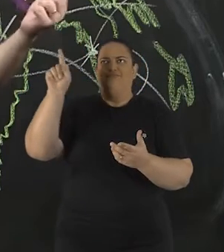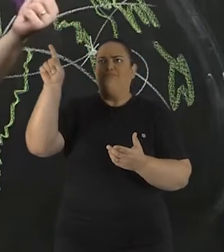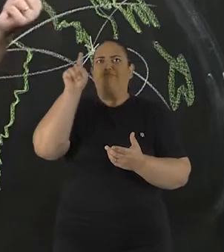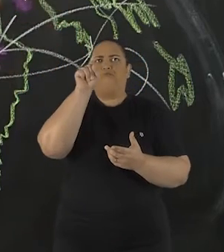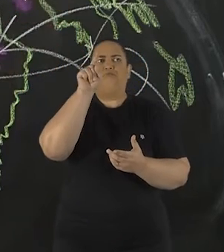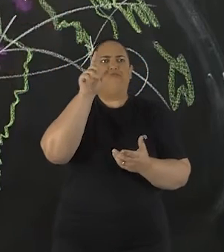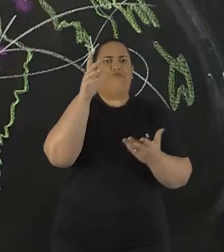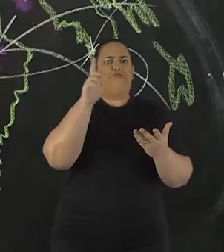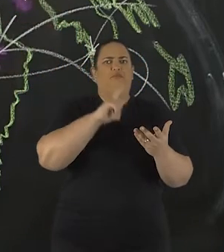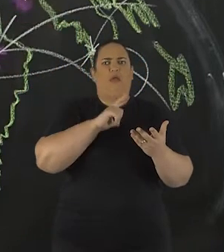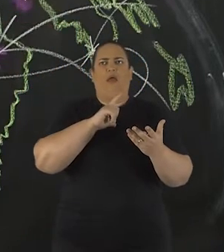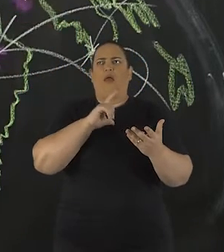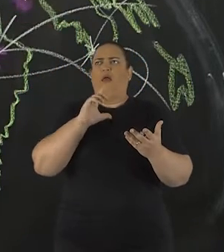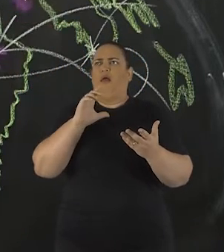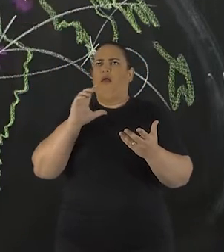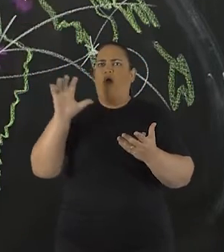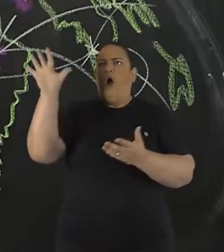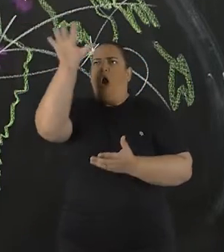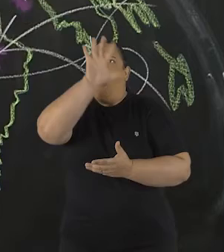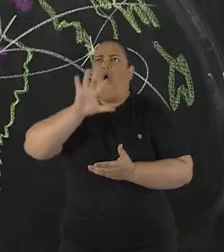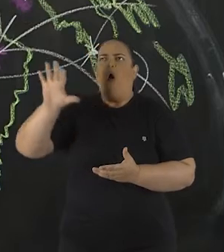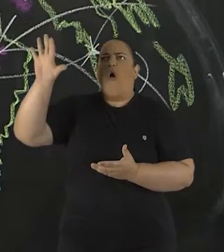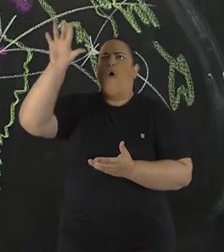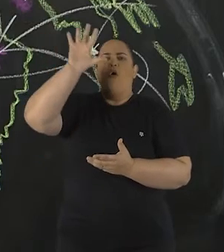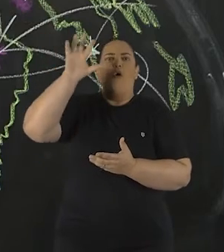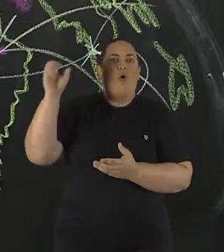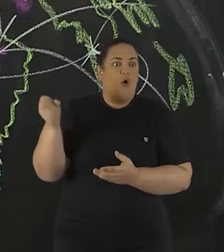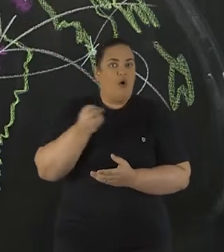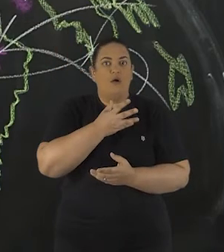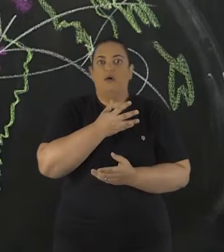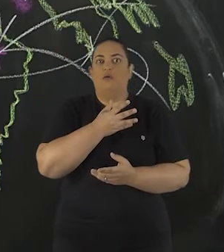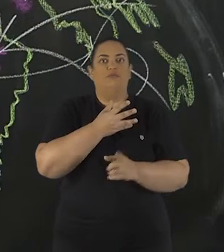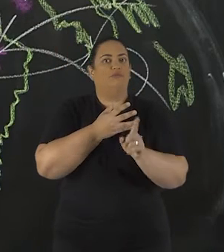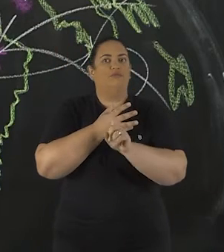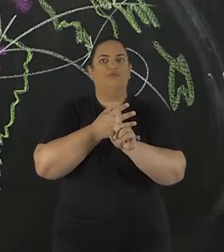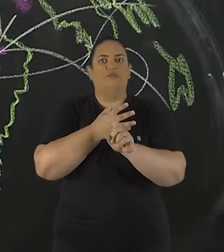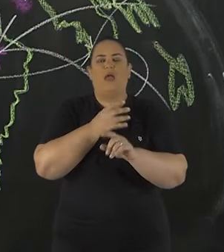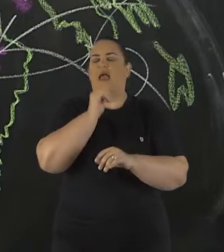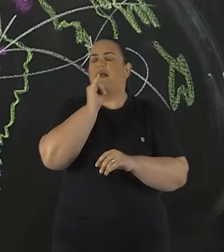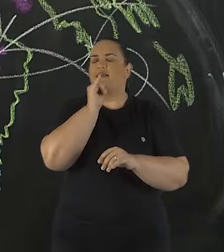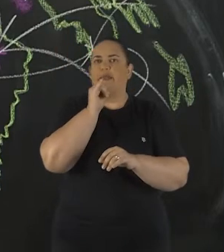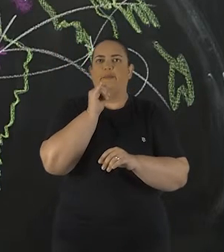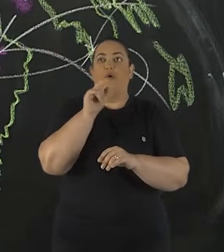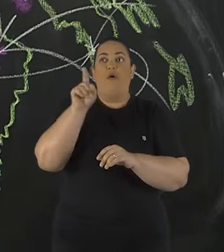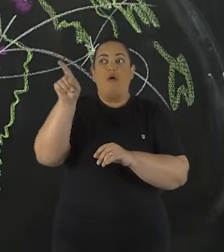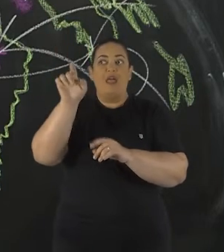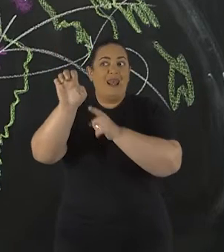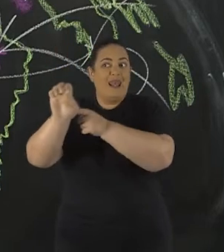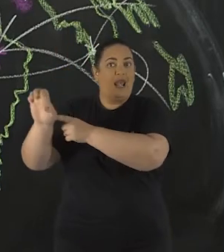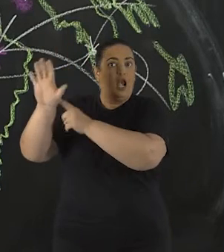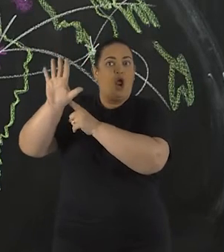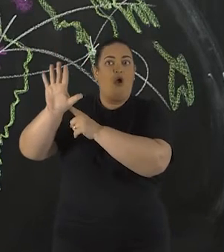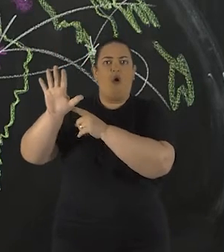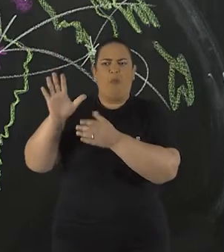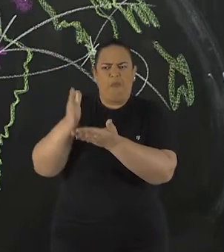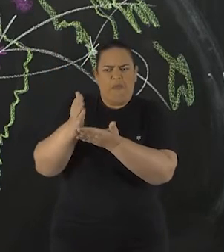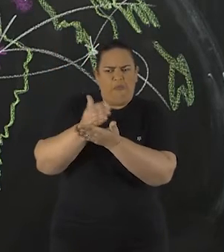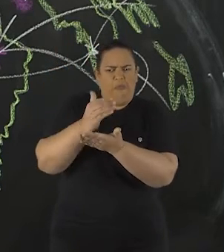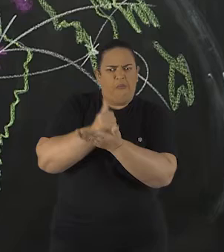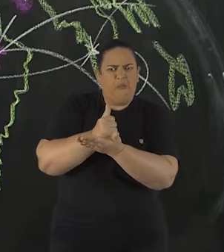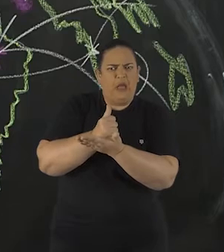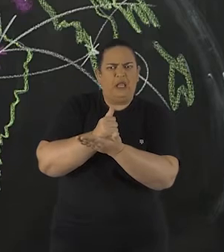da América. Portanto, para vocês terem uma ideia, até então, não se sabia na Europa o que era uma batata, por exemplo, ou